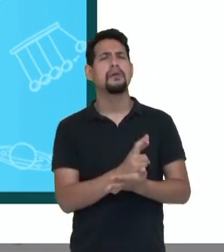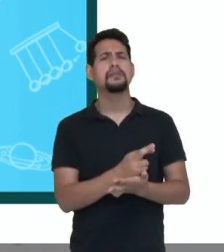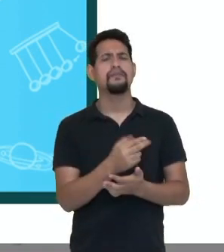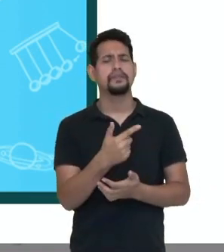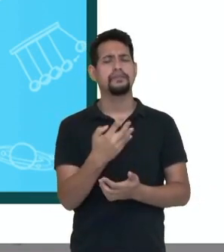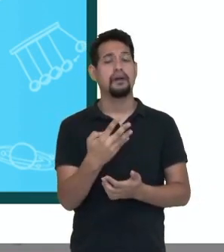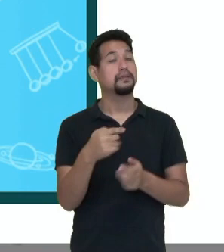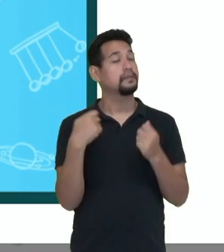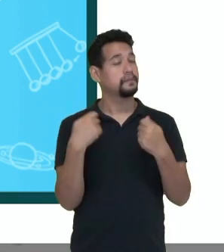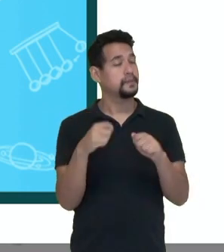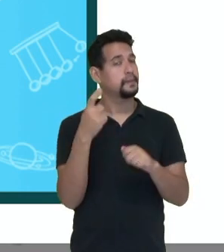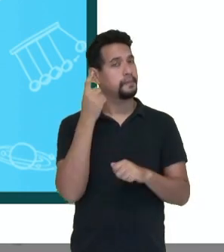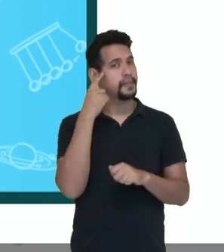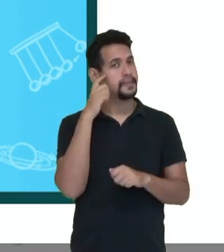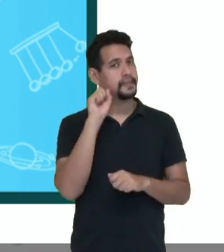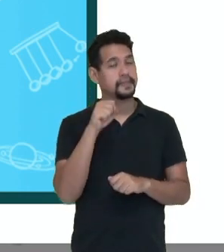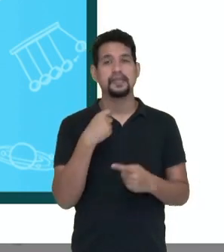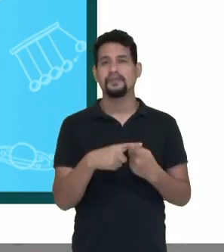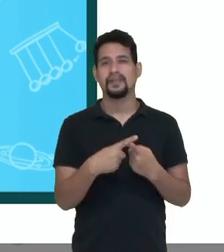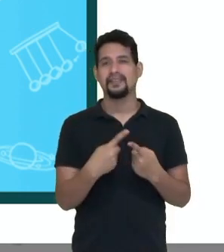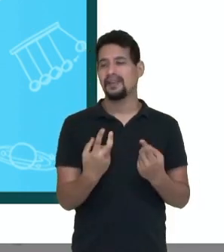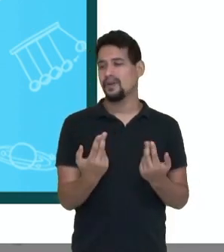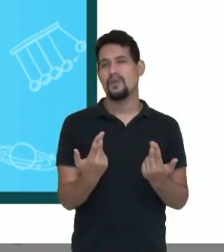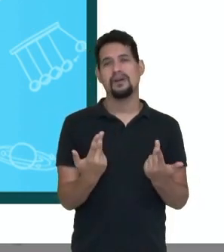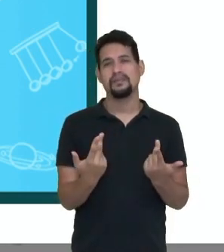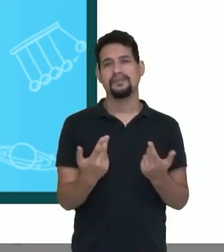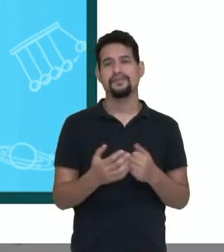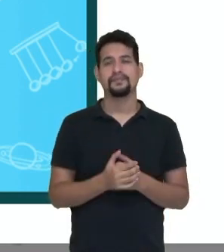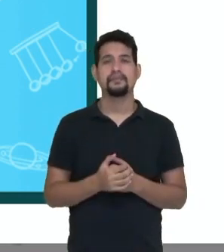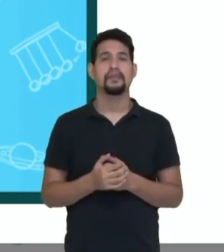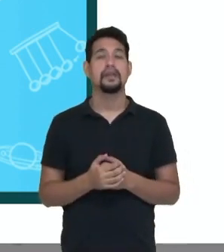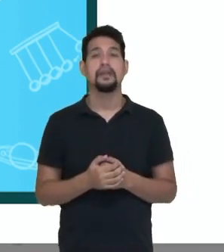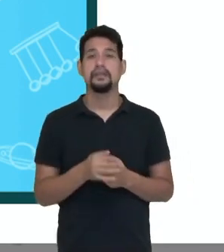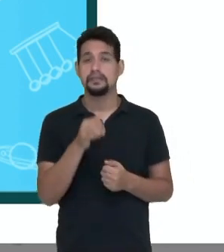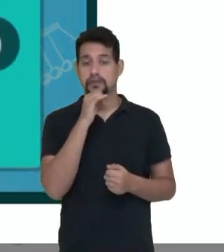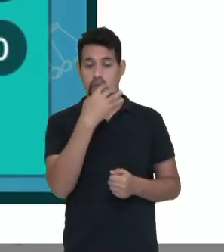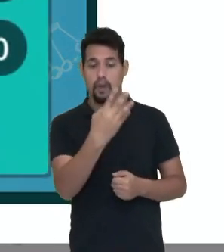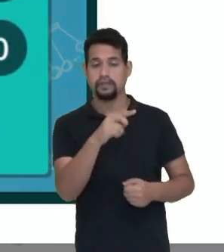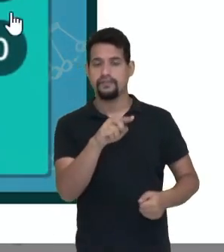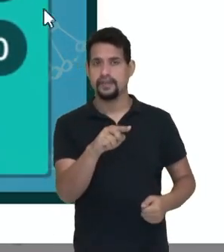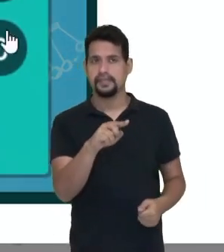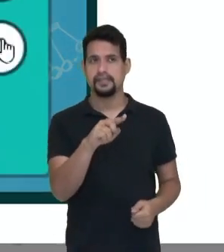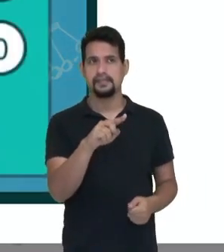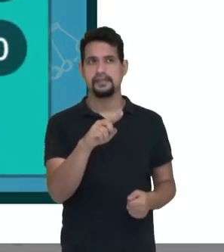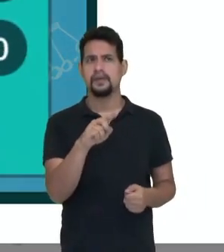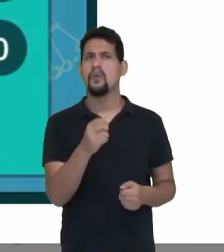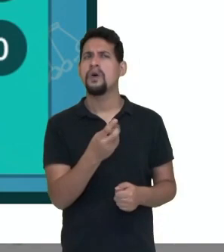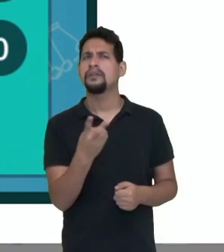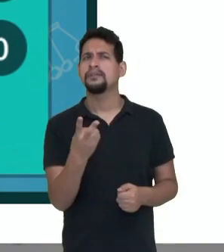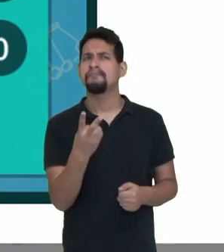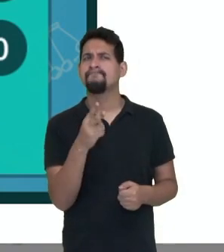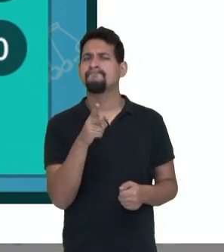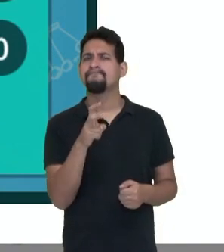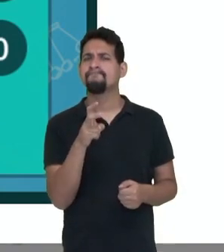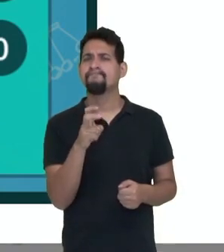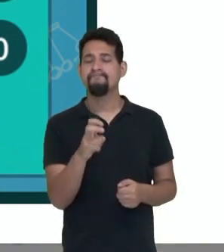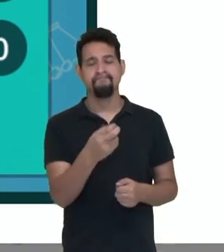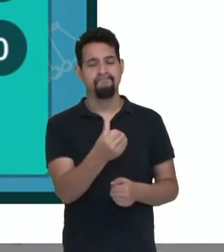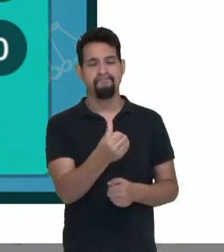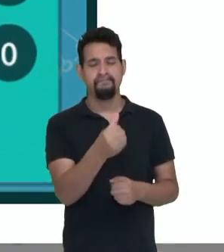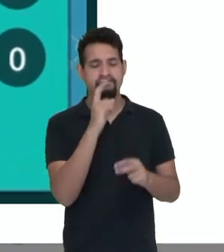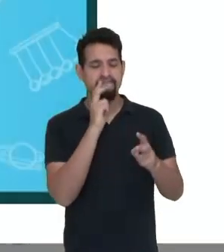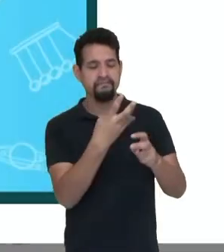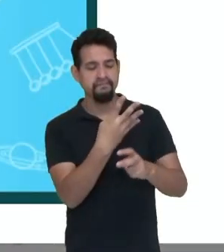Isso que a gente tem que pensar, porque eles têm a mesma área, né? 4 vezes 6, né? Se a gente colocar aqui, ó, 4 vezes